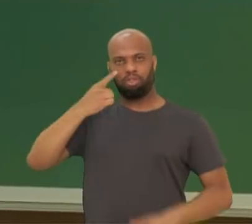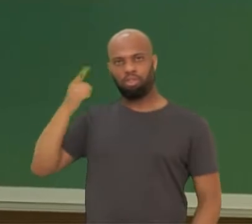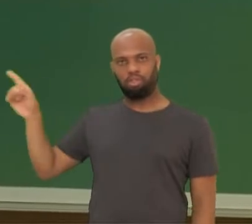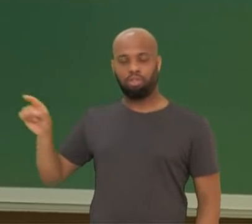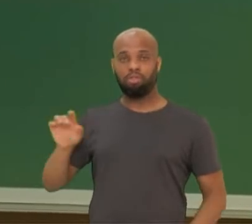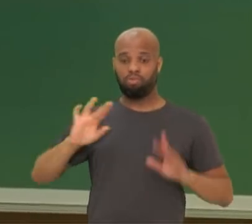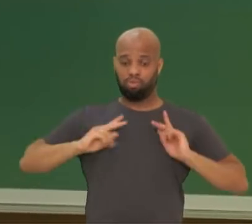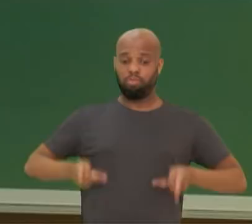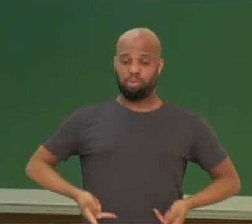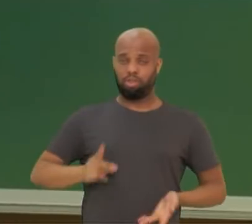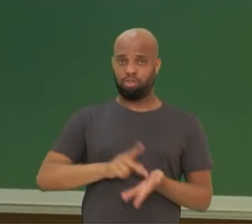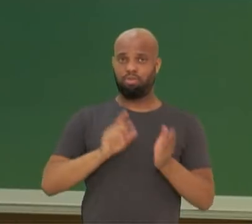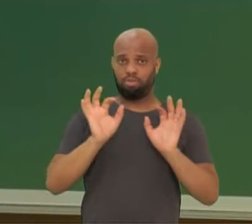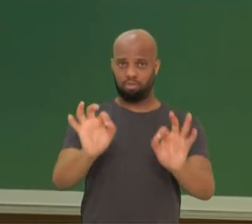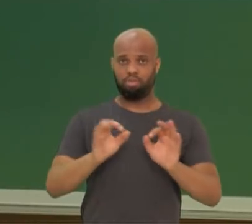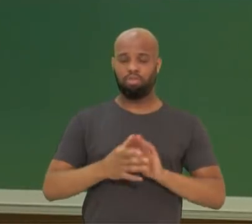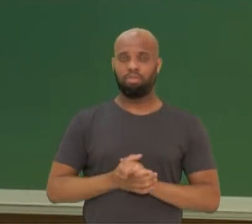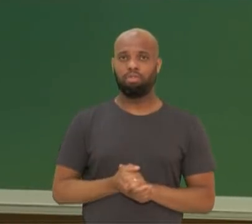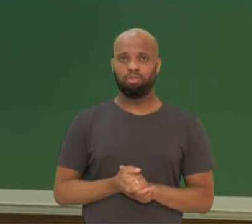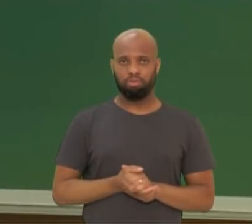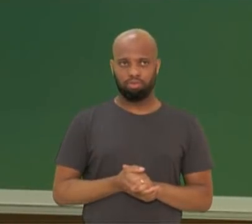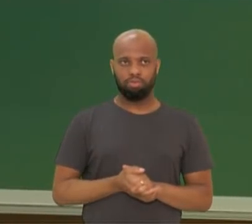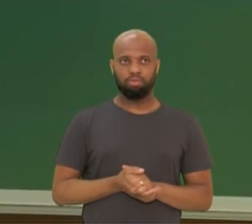de verdade, inclusive,